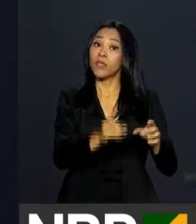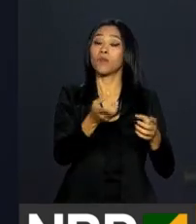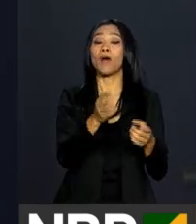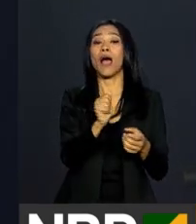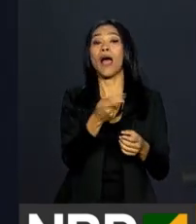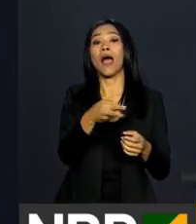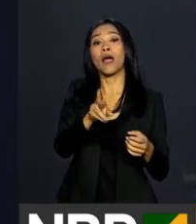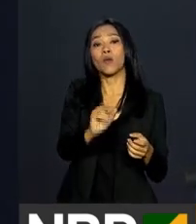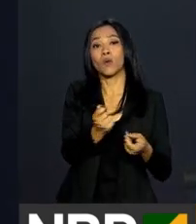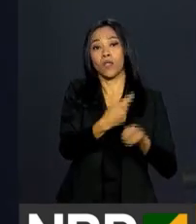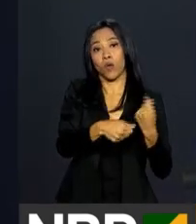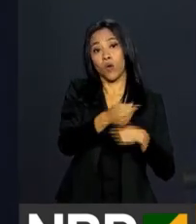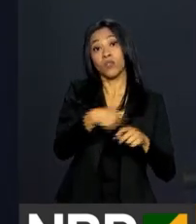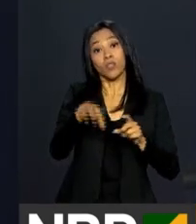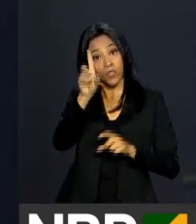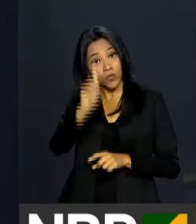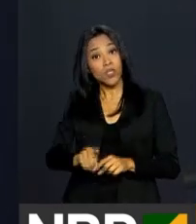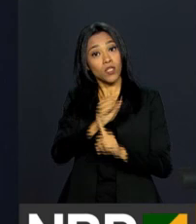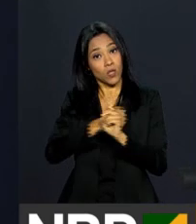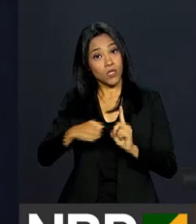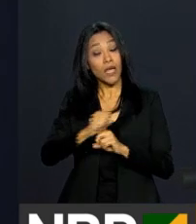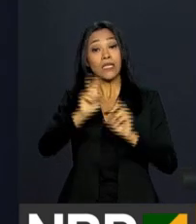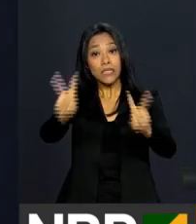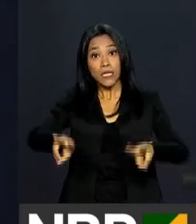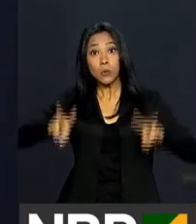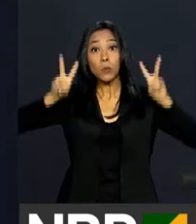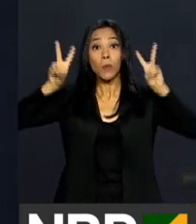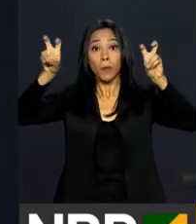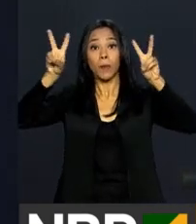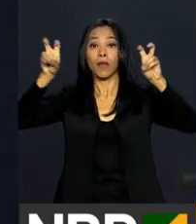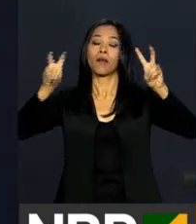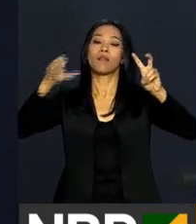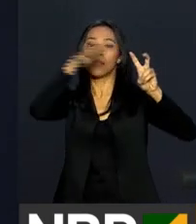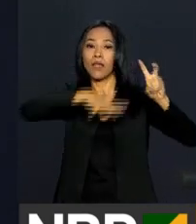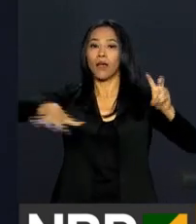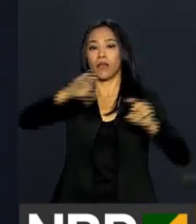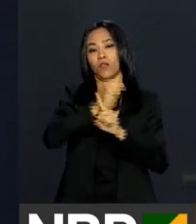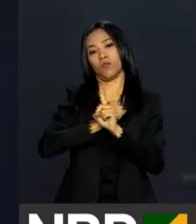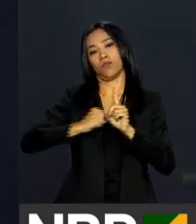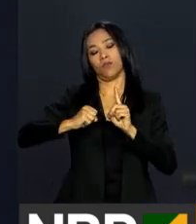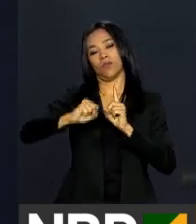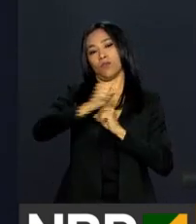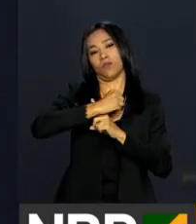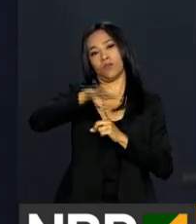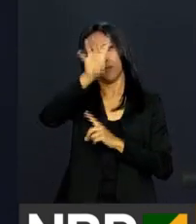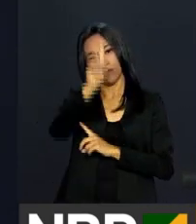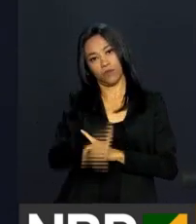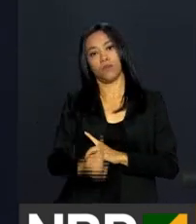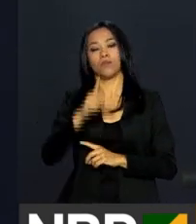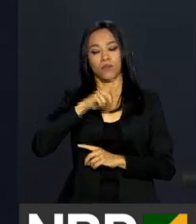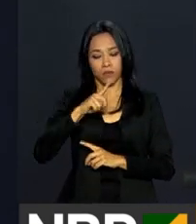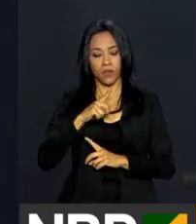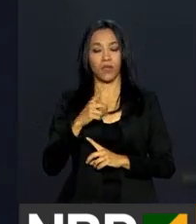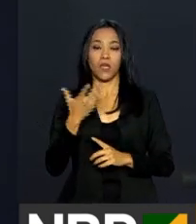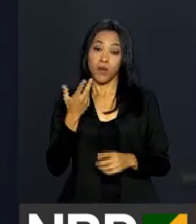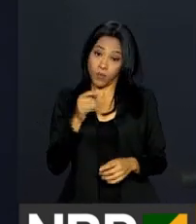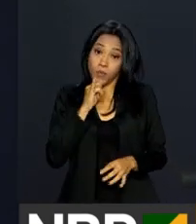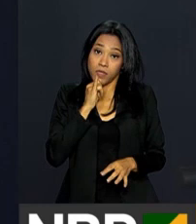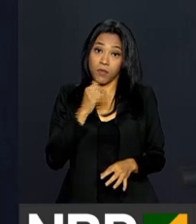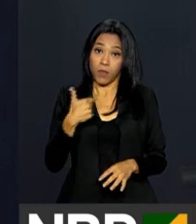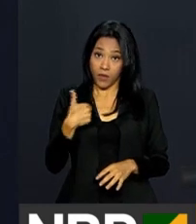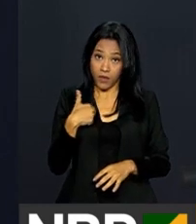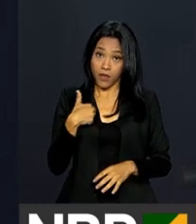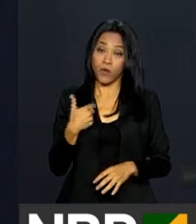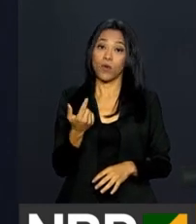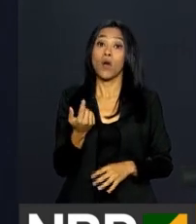os direitos sociais, tanto que tem um capítulo especial para os direitos sociais. E nós não temos nos olvidado disso. A todo momento, eu estou aumentando, por exemplo,